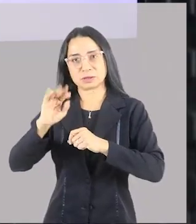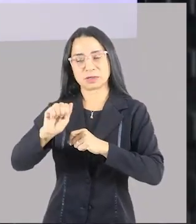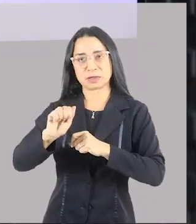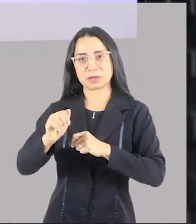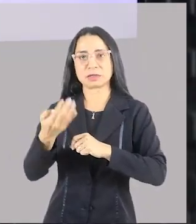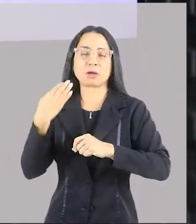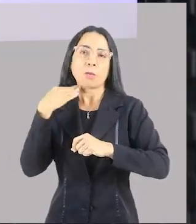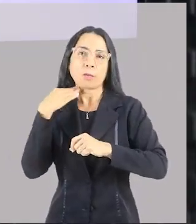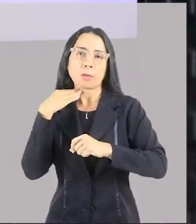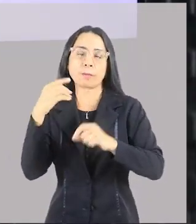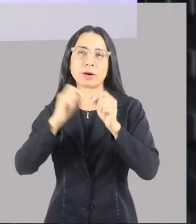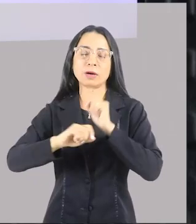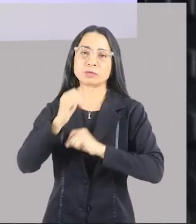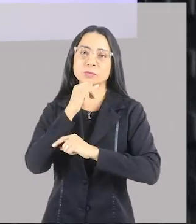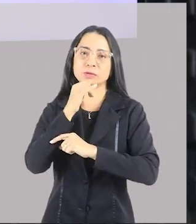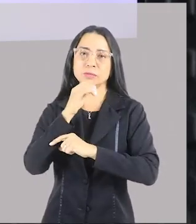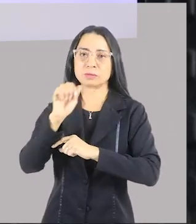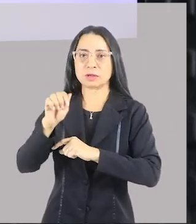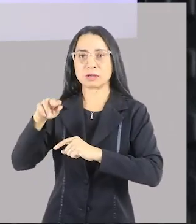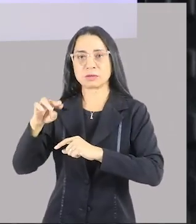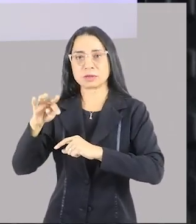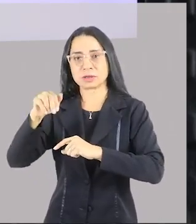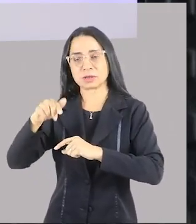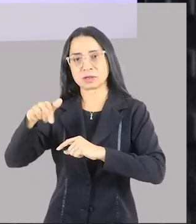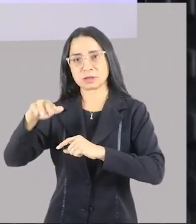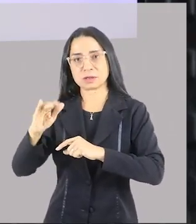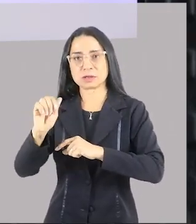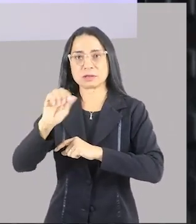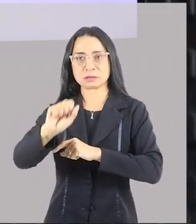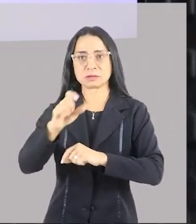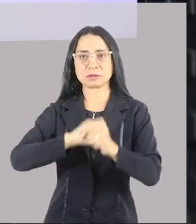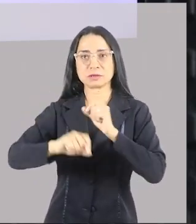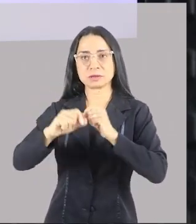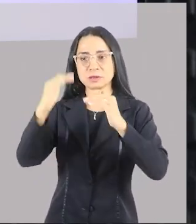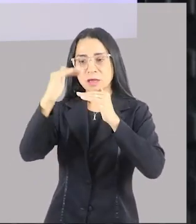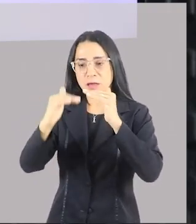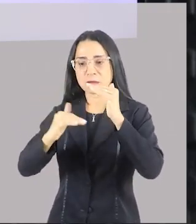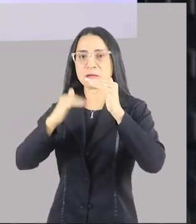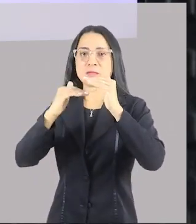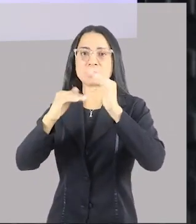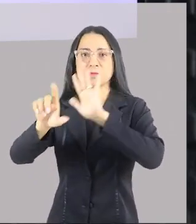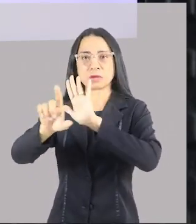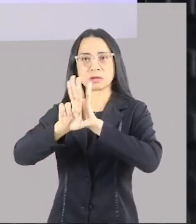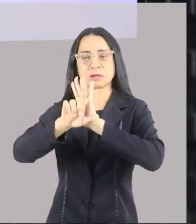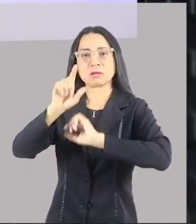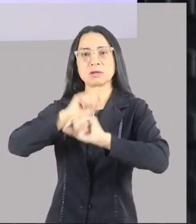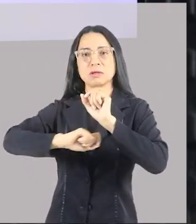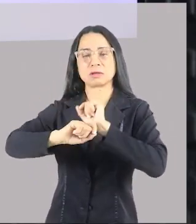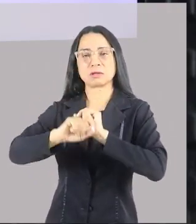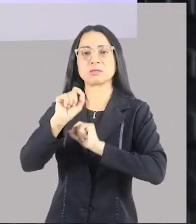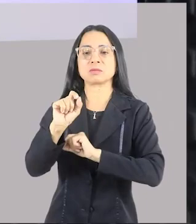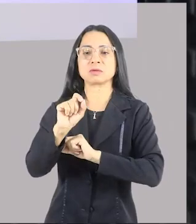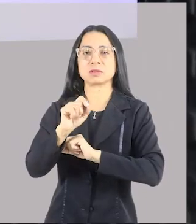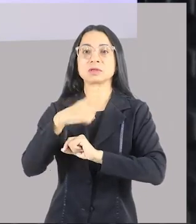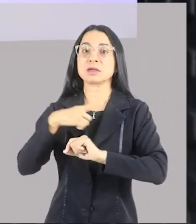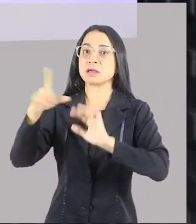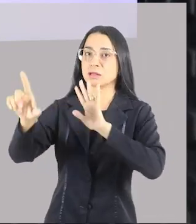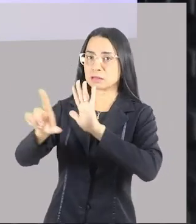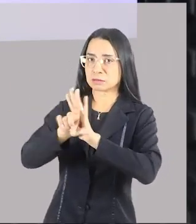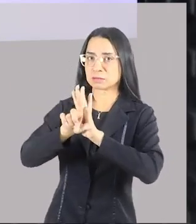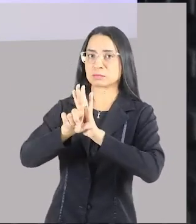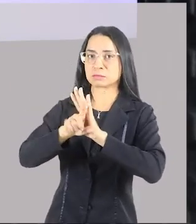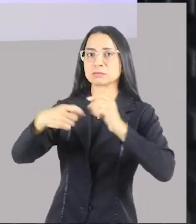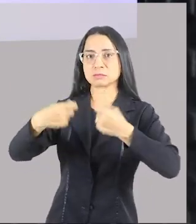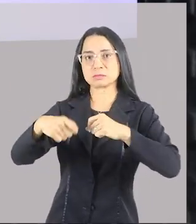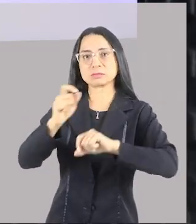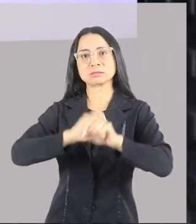bancos públicos, inferior à lei. Ou seja, necessariamente o ato administrativo tem que ser legal, ele